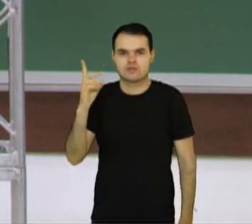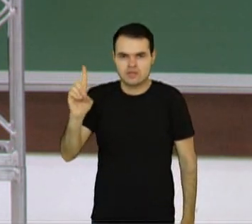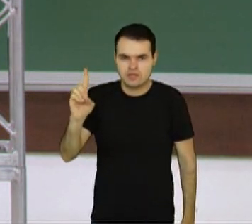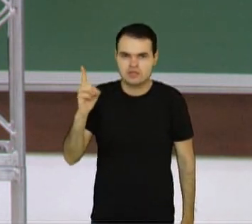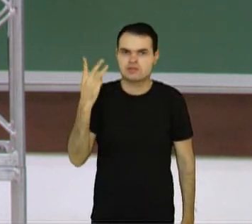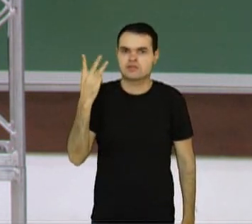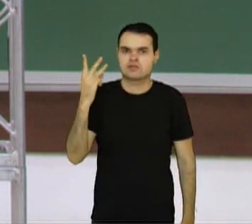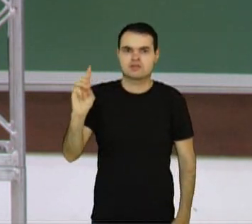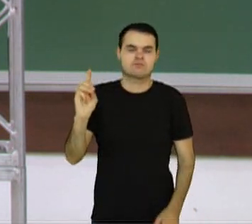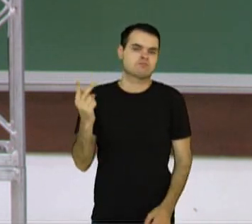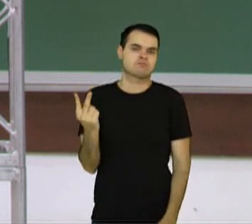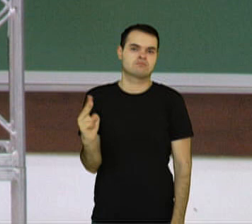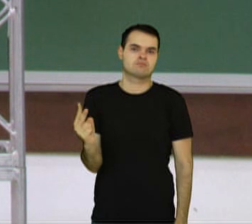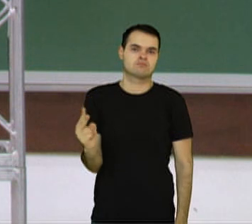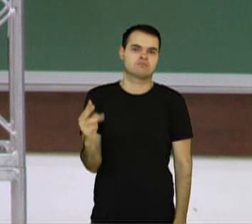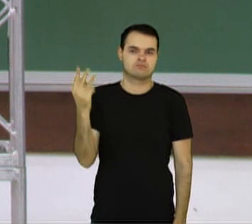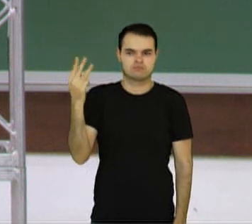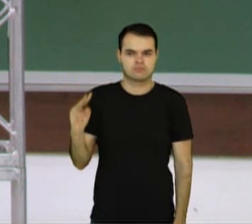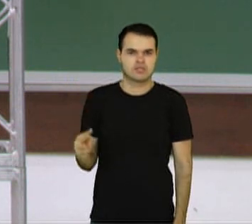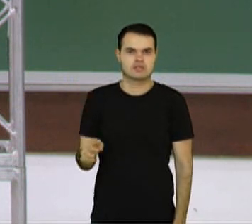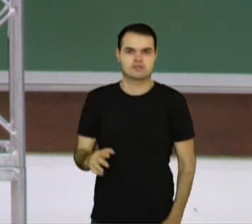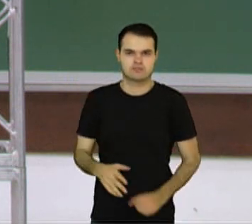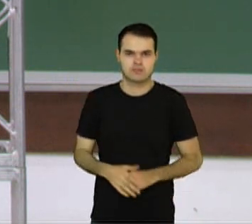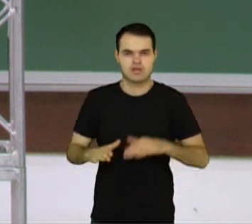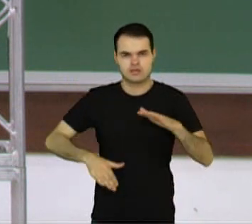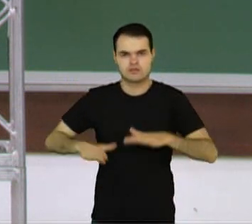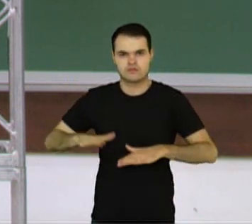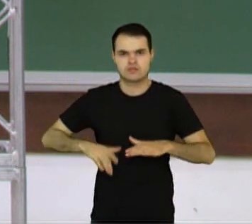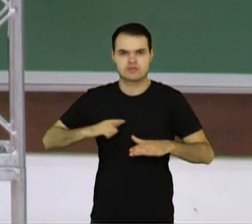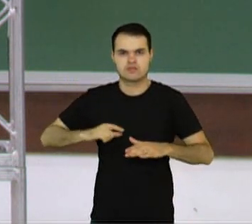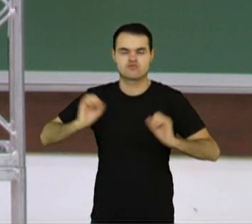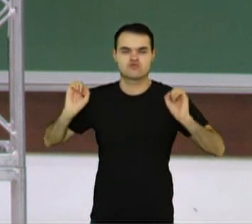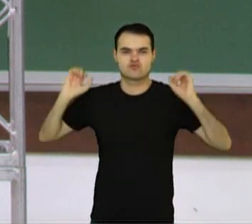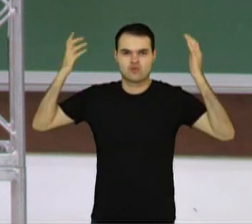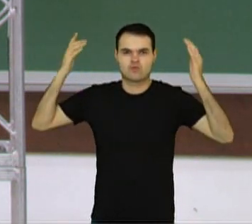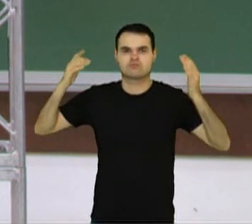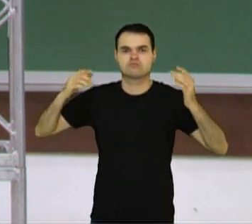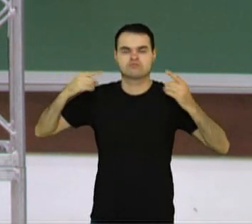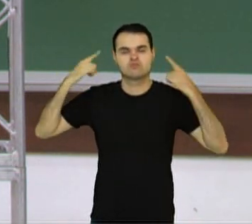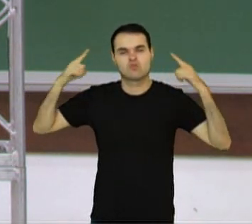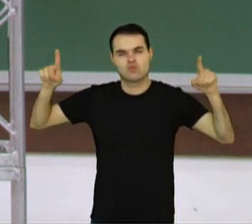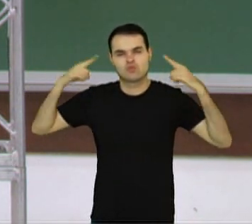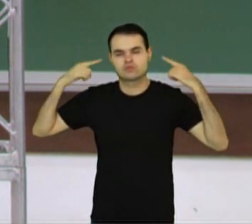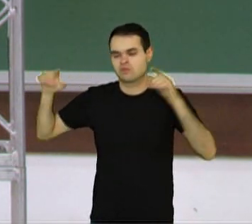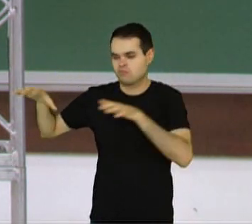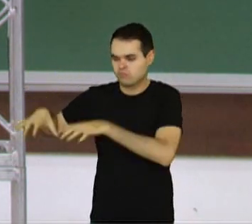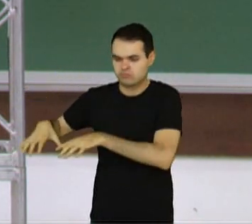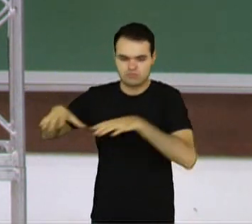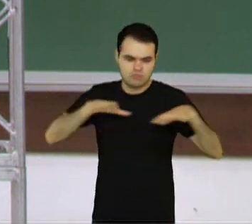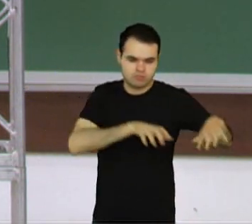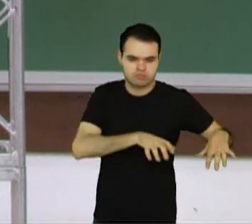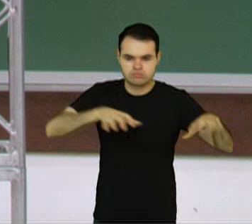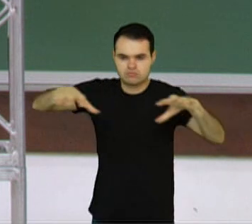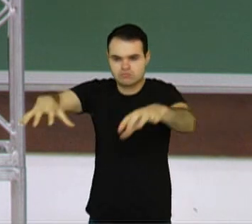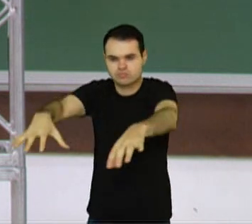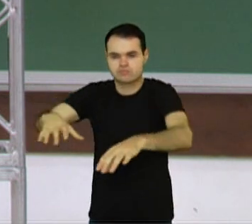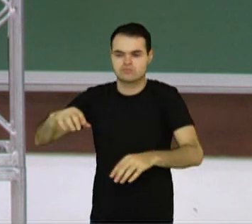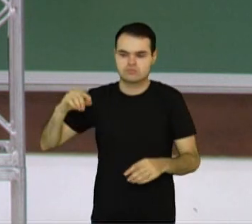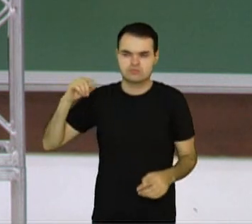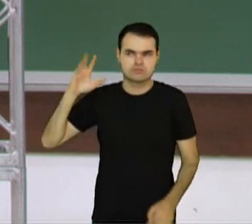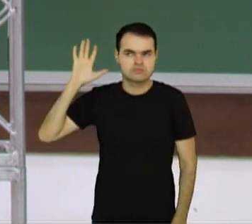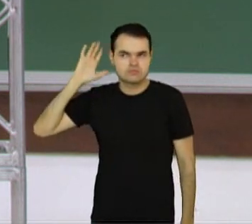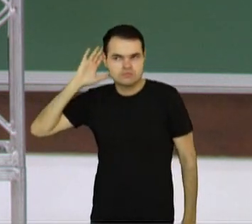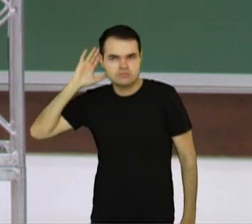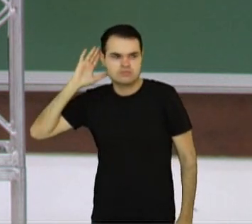falando, estar ouvindo som em um show que tenha múltiplas plataformas, aí você consegue distinguir certinho que tipo de som que você